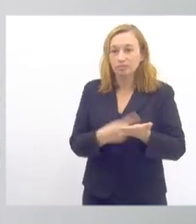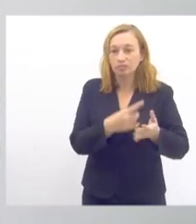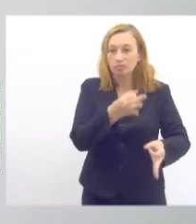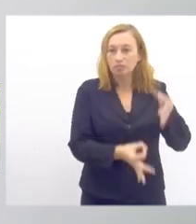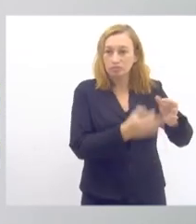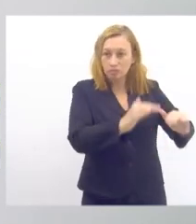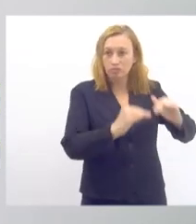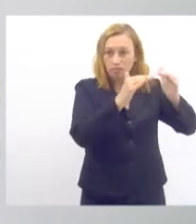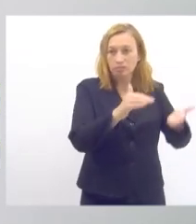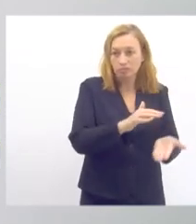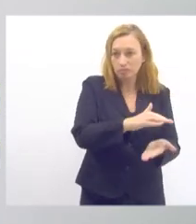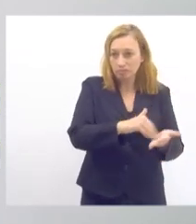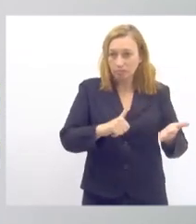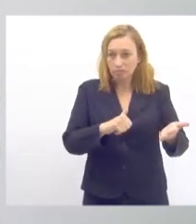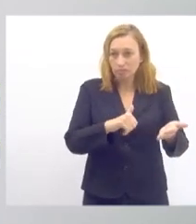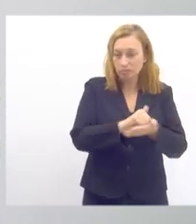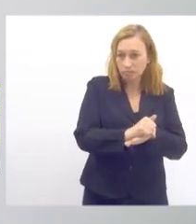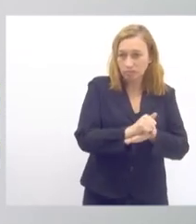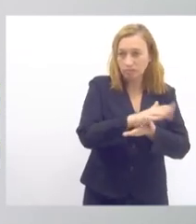da multa.